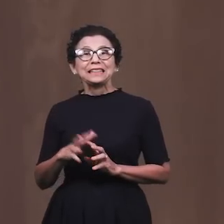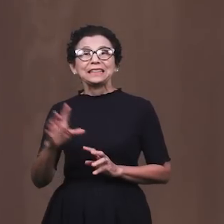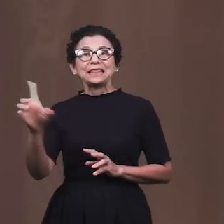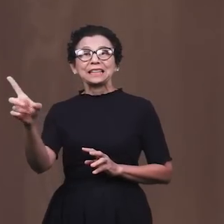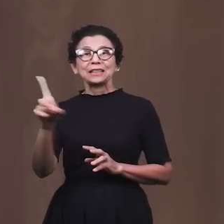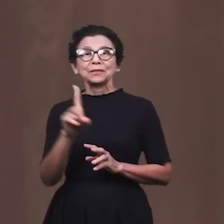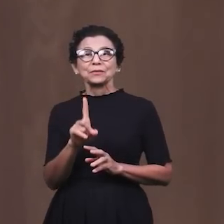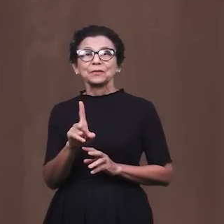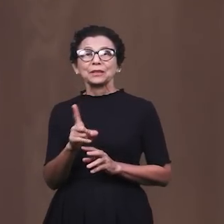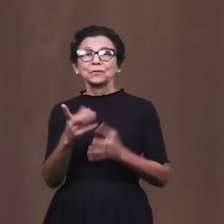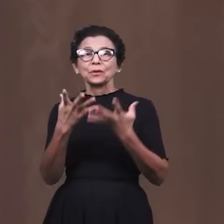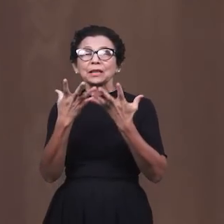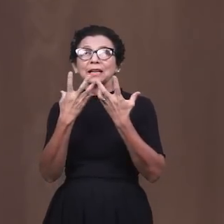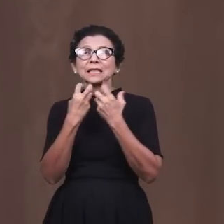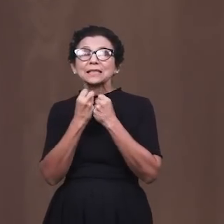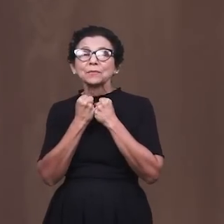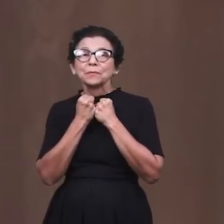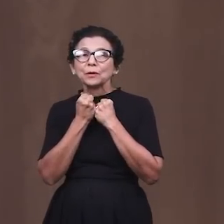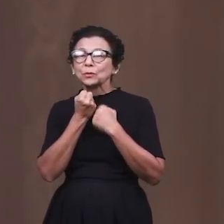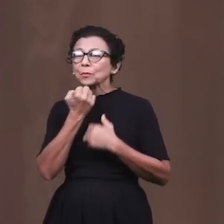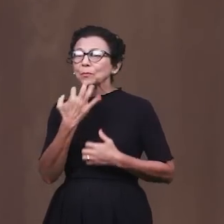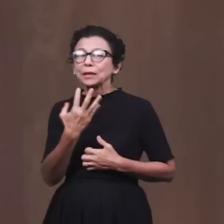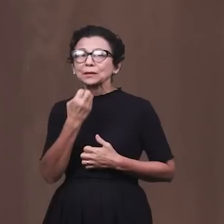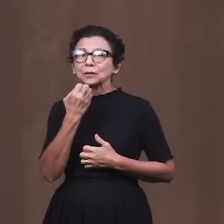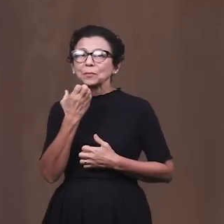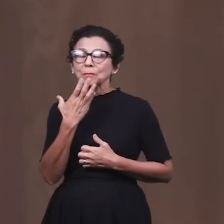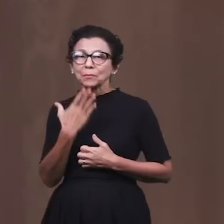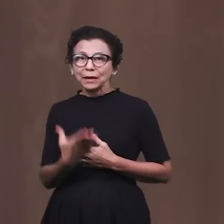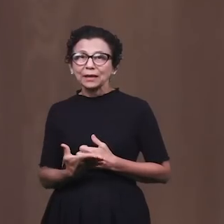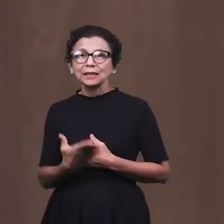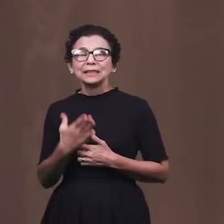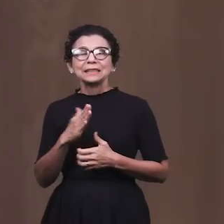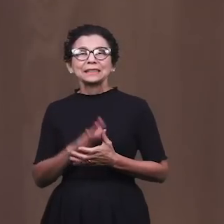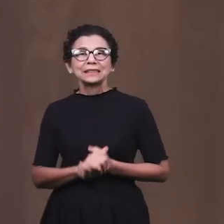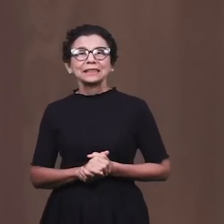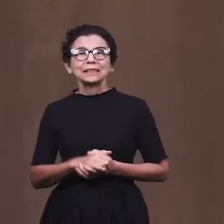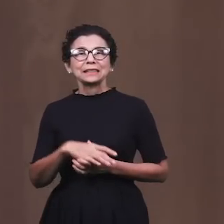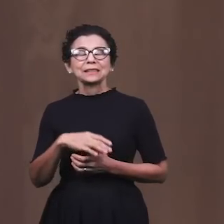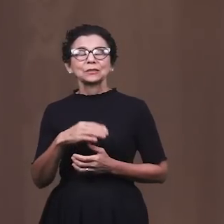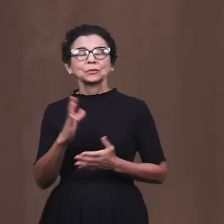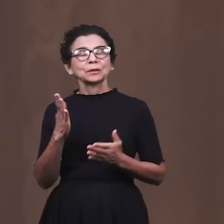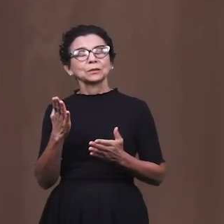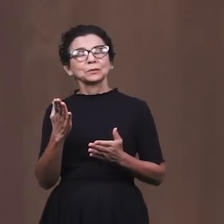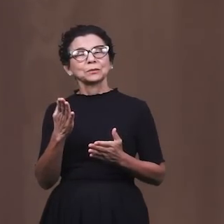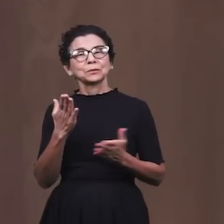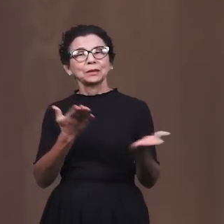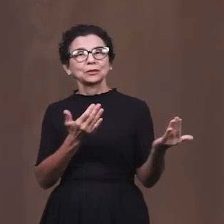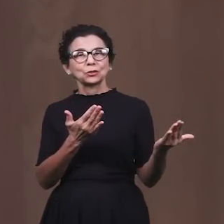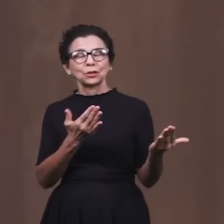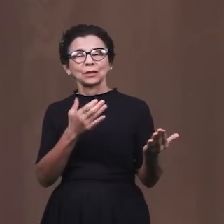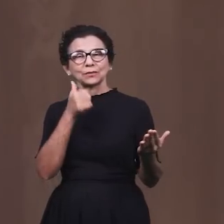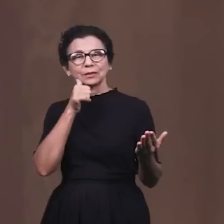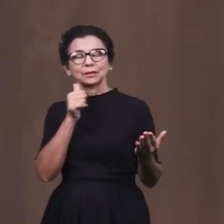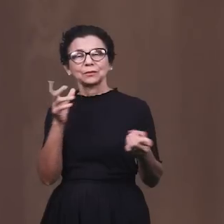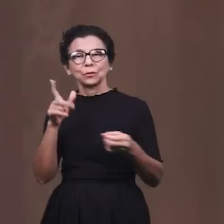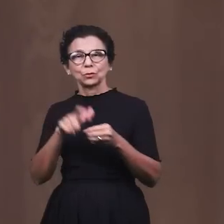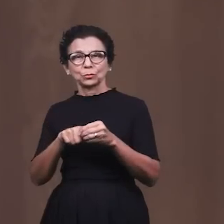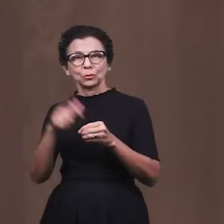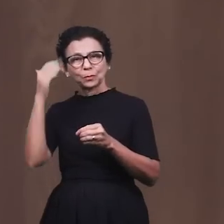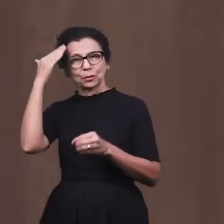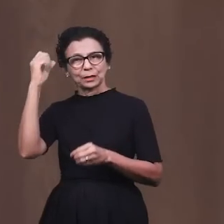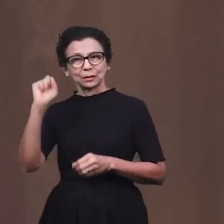acabou de chegar lá, já foi logo pedindo batismo, ela já foi batizada. Nós fizemos um trabalho de jovens lá na Coreia do Sul,